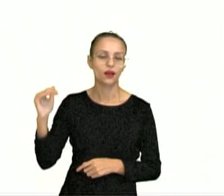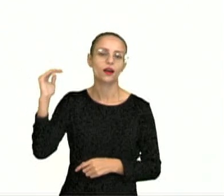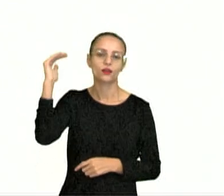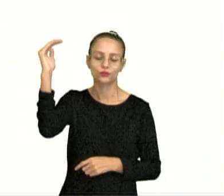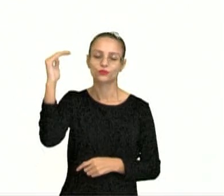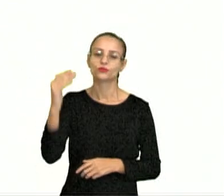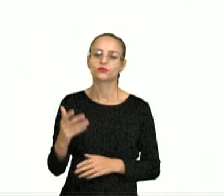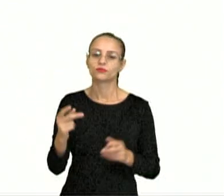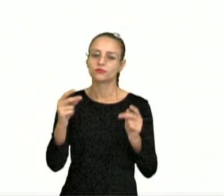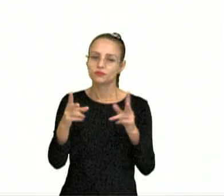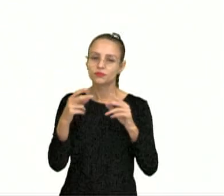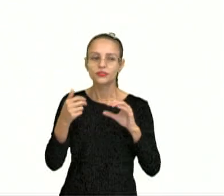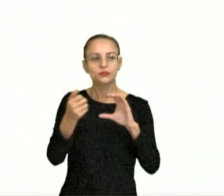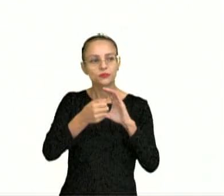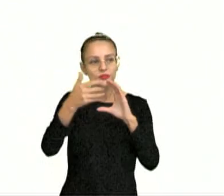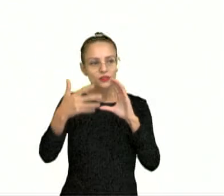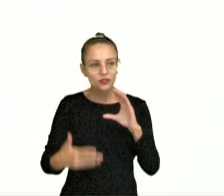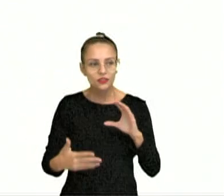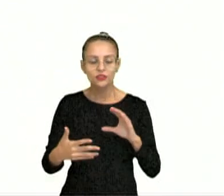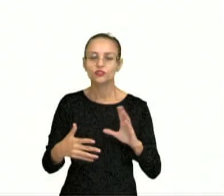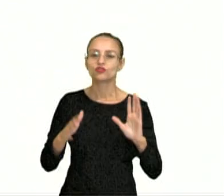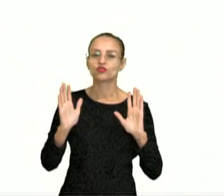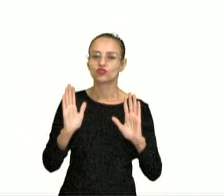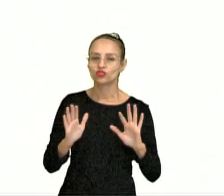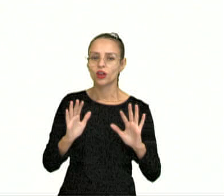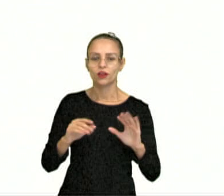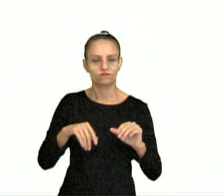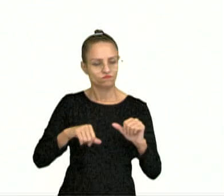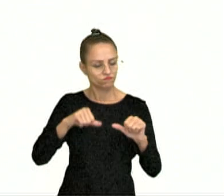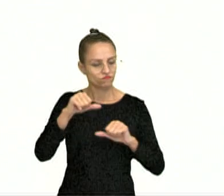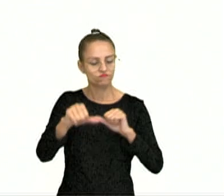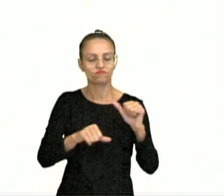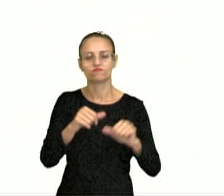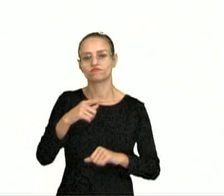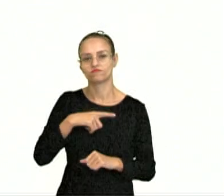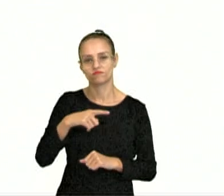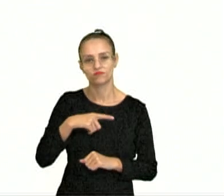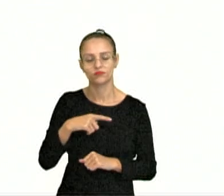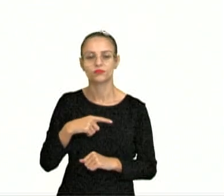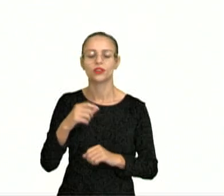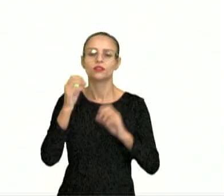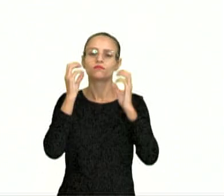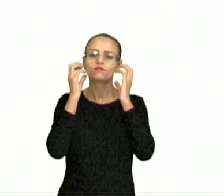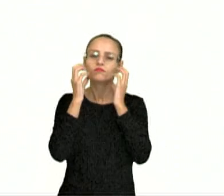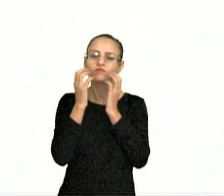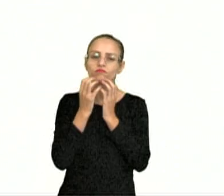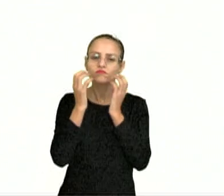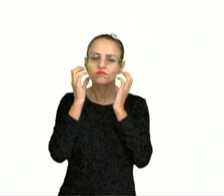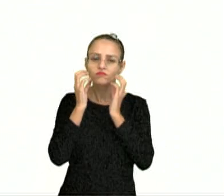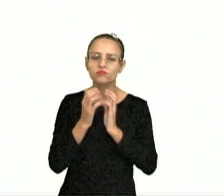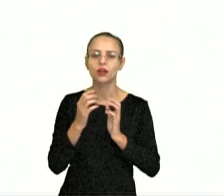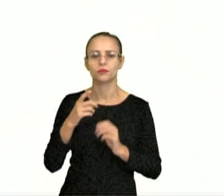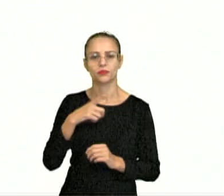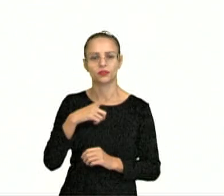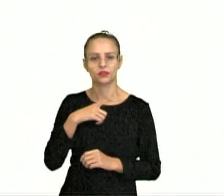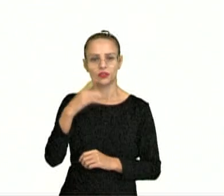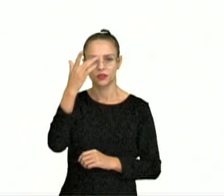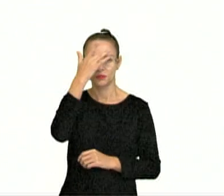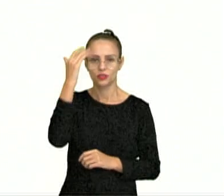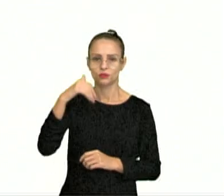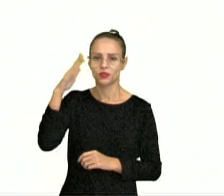percebe algumas características, então ele já passou por transformações, nós percebemos barba, nós percebemos que é uma pessoa